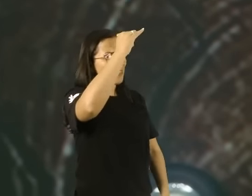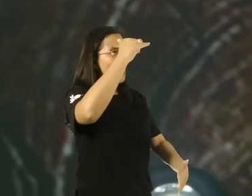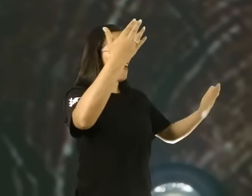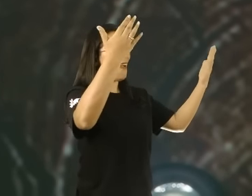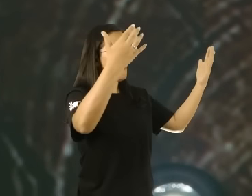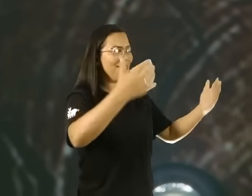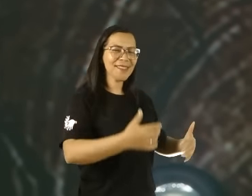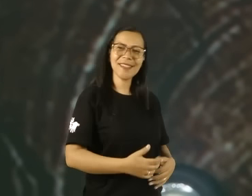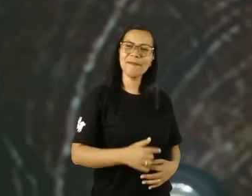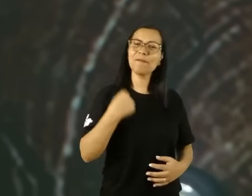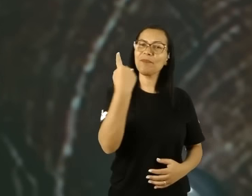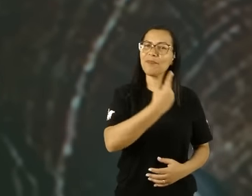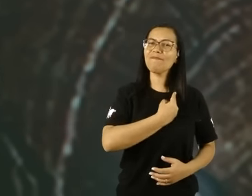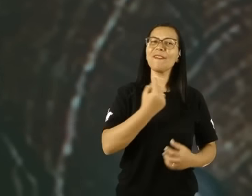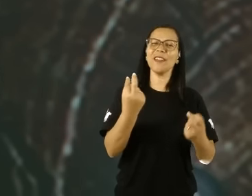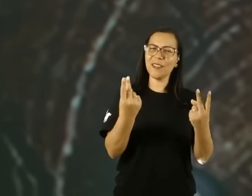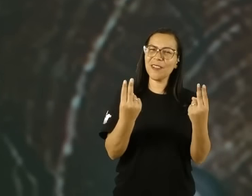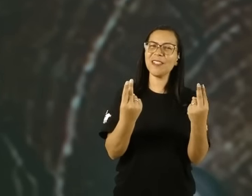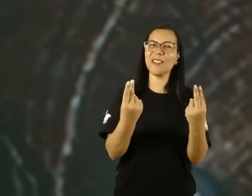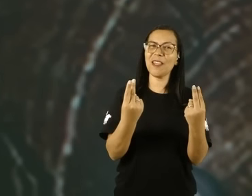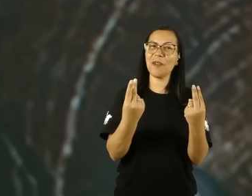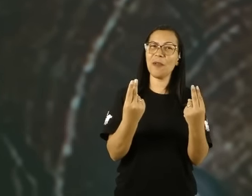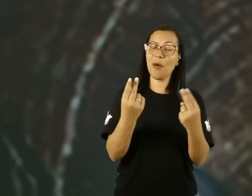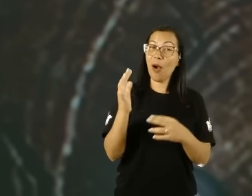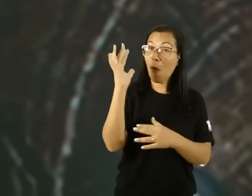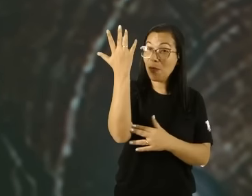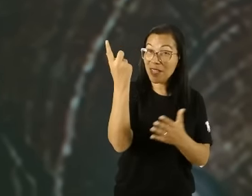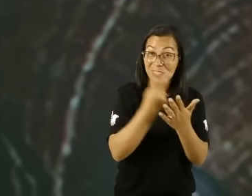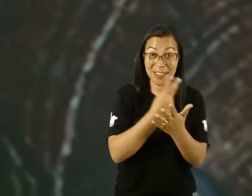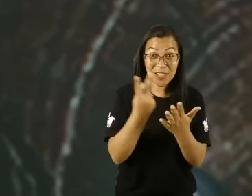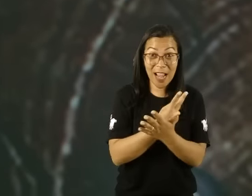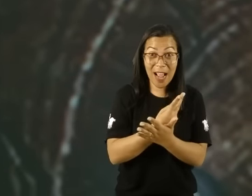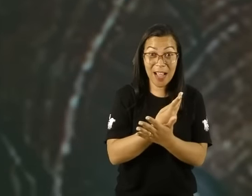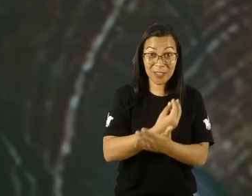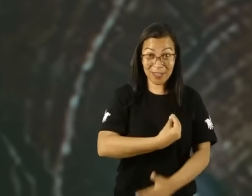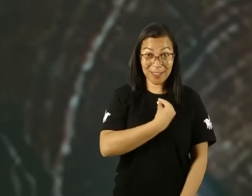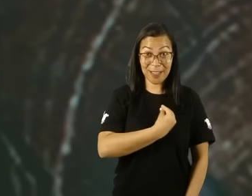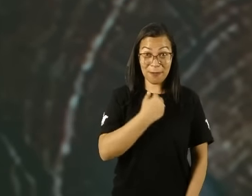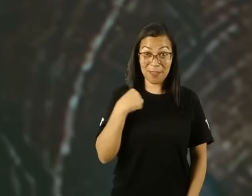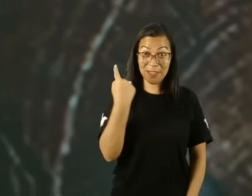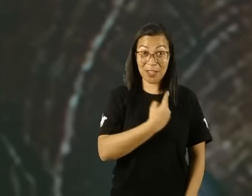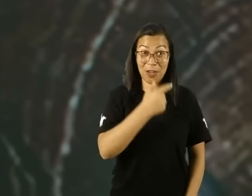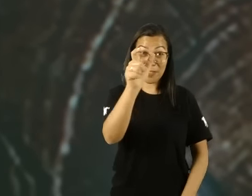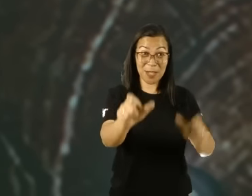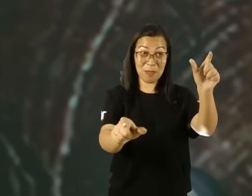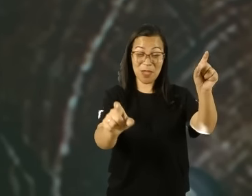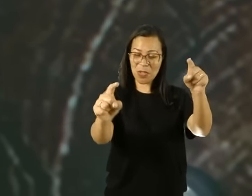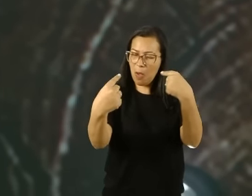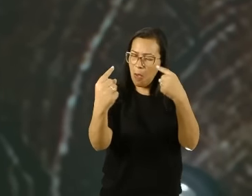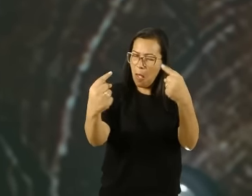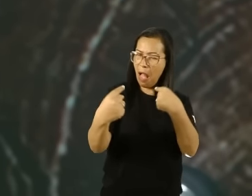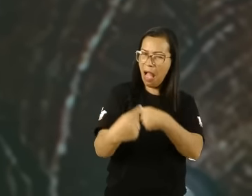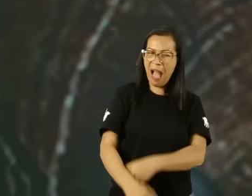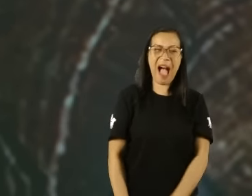coisa que dá errado, todo mundo aponta. Eu sabia. É questão de tempo. eu te avisei.